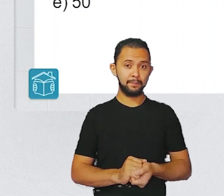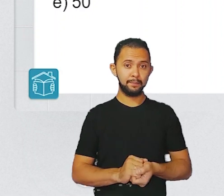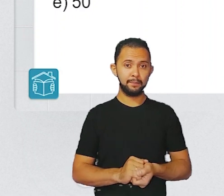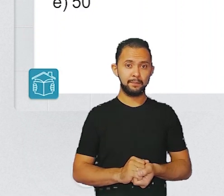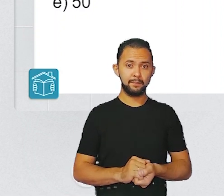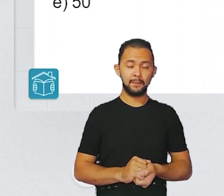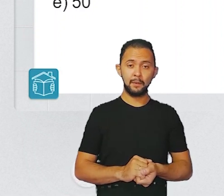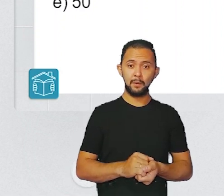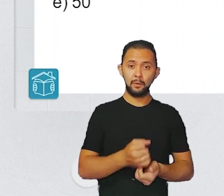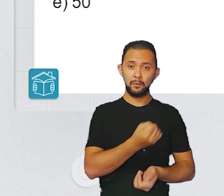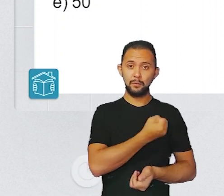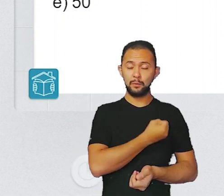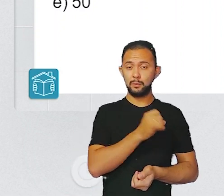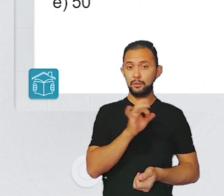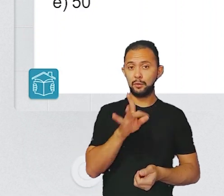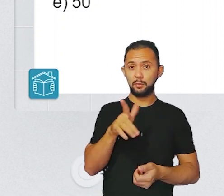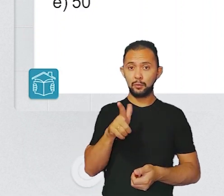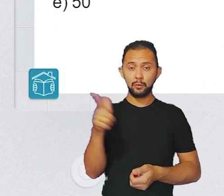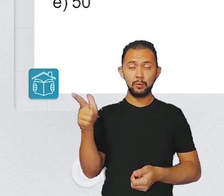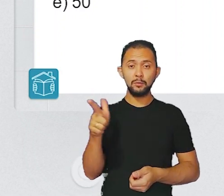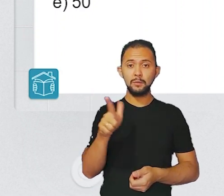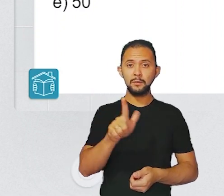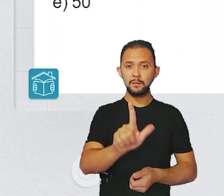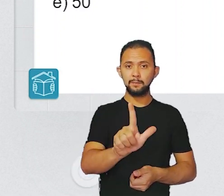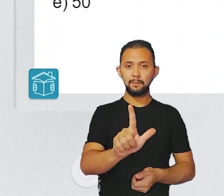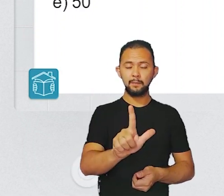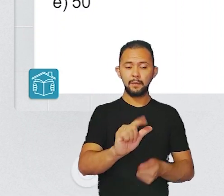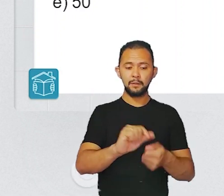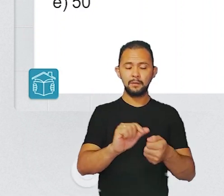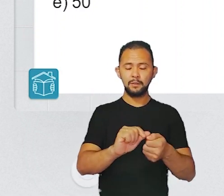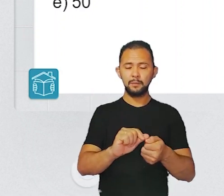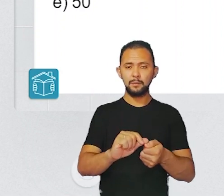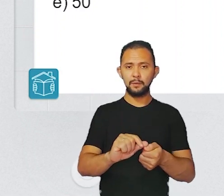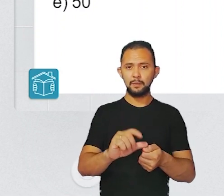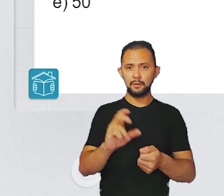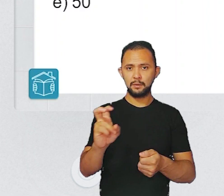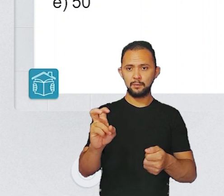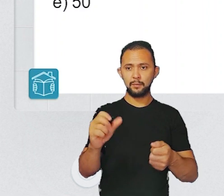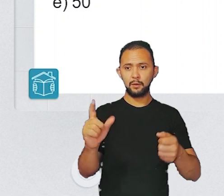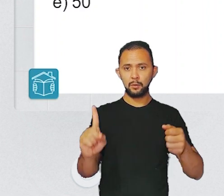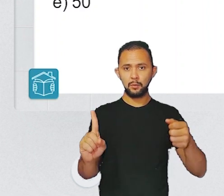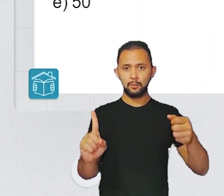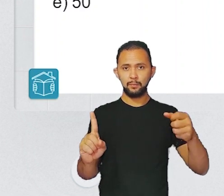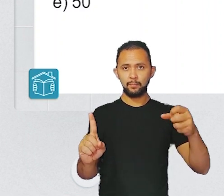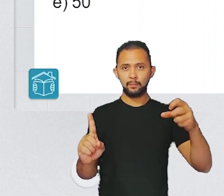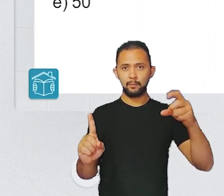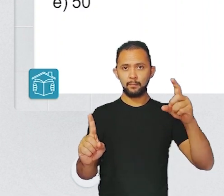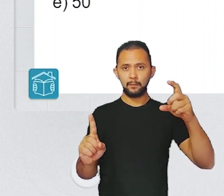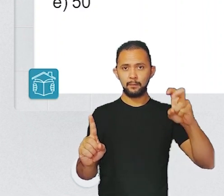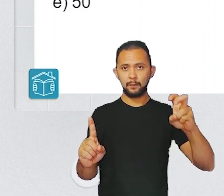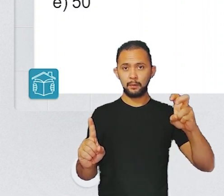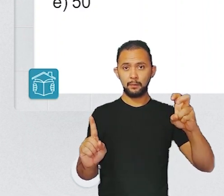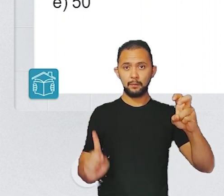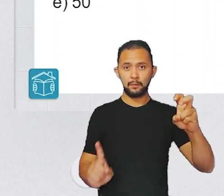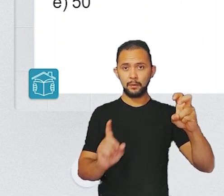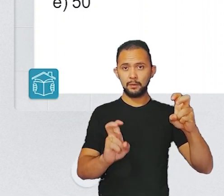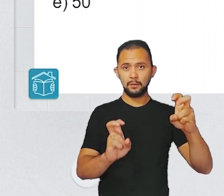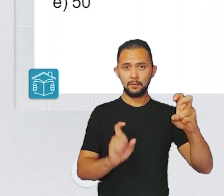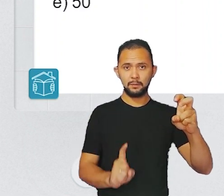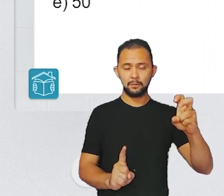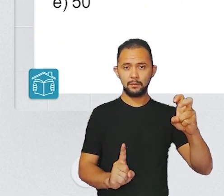nós obtemos, só dá para a gente dividir por 5. 1 não dá, vou repetir. 5 dividido por 5 é 1. E 5 dividido por